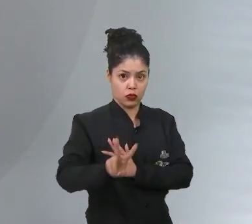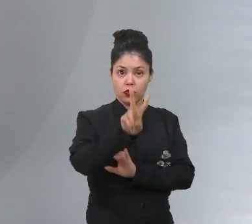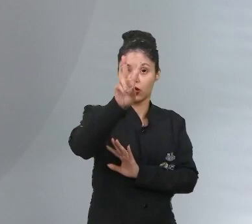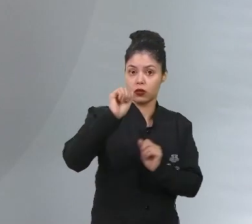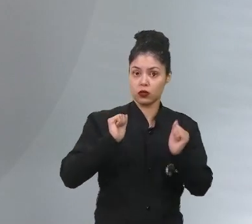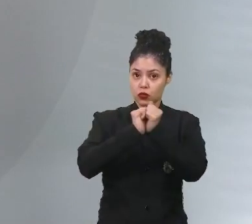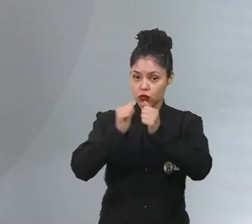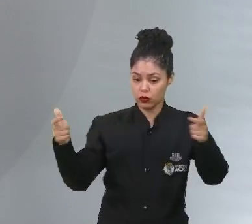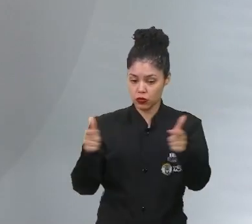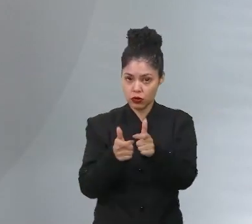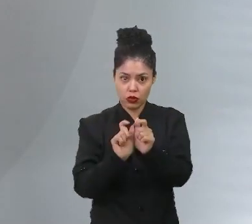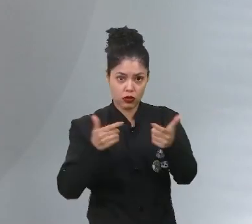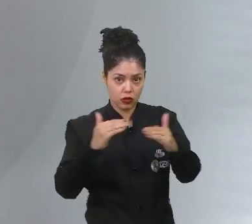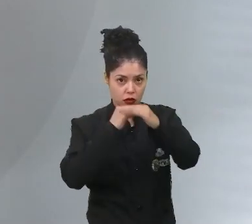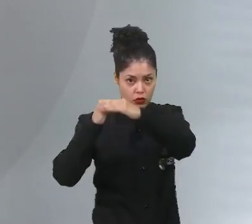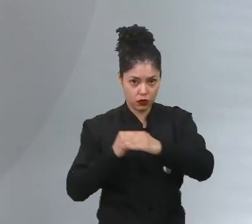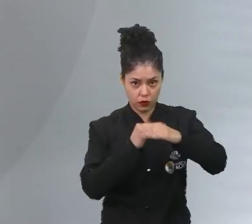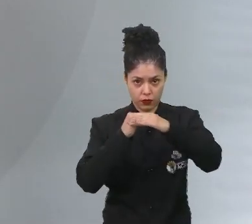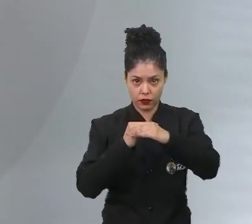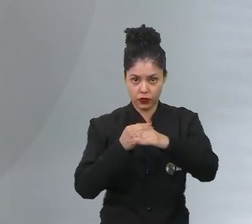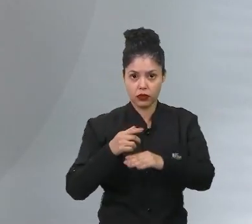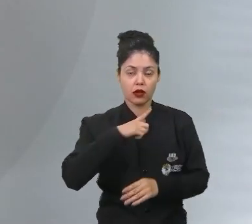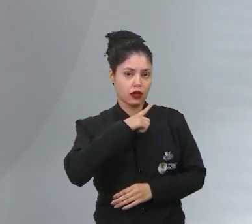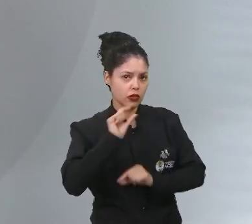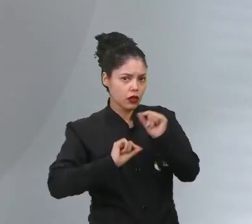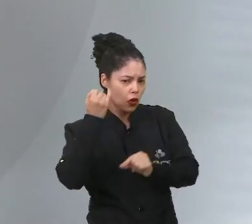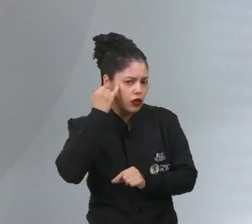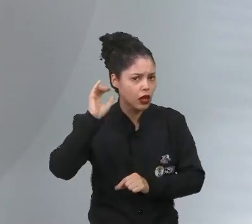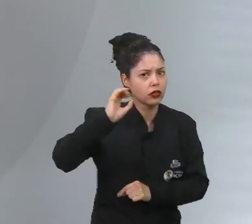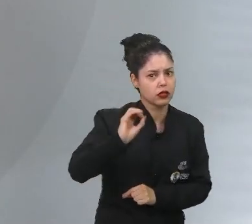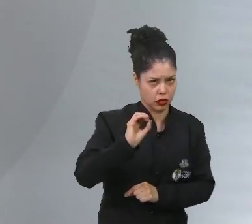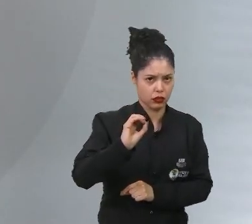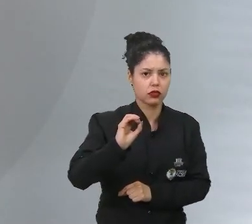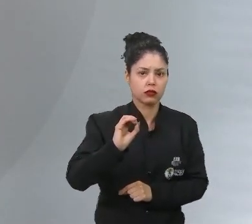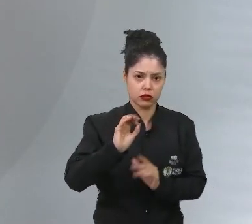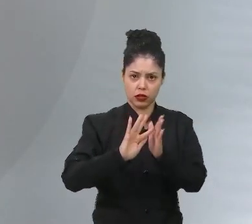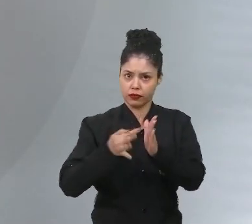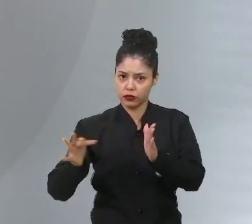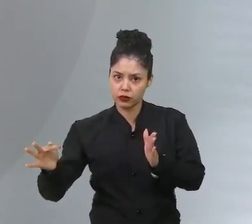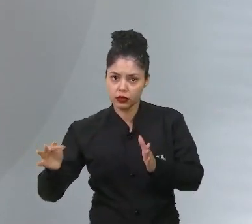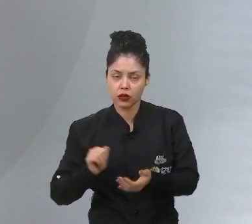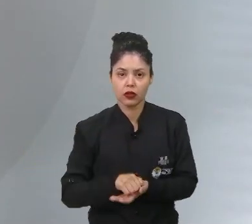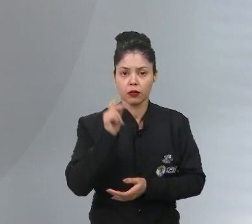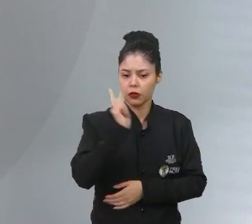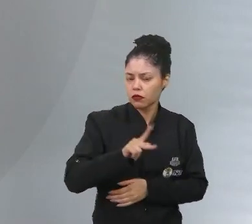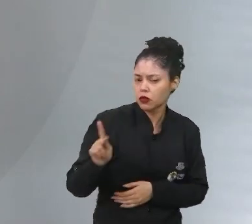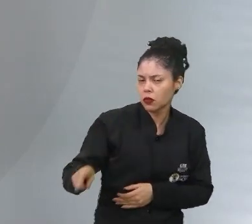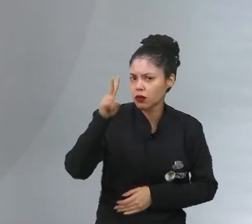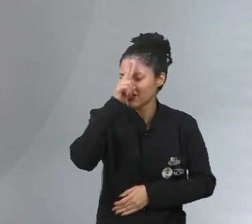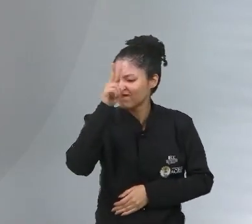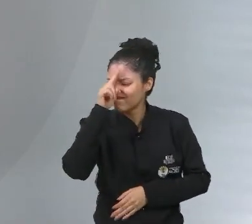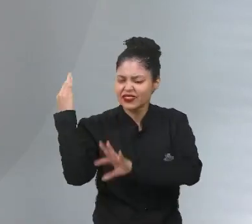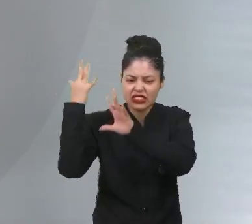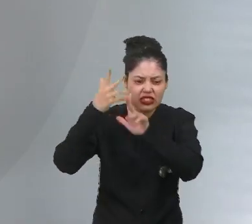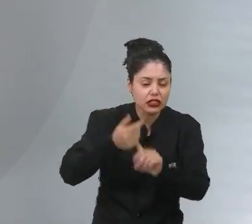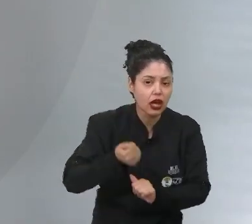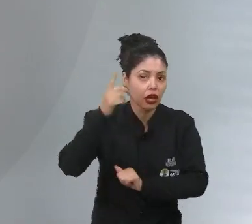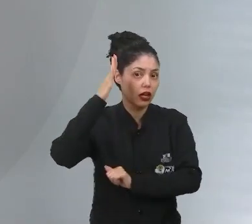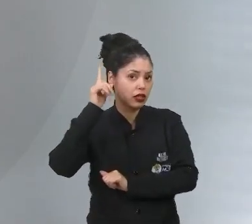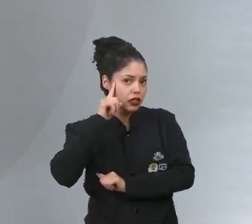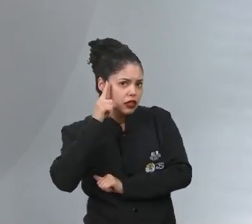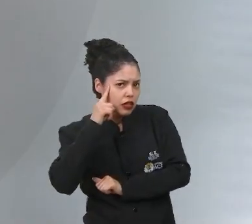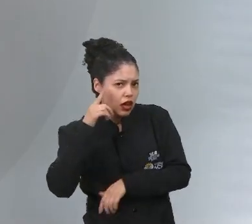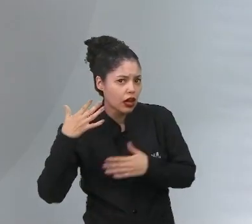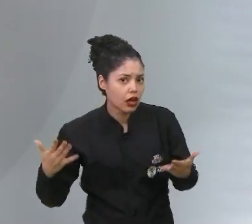delta maior, menor, igual, tá bom? Onde define a ideia dos zeros da função. Professor, só lembrando de novo, como é que eu vou recordar? Quando